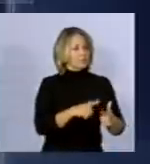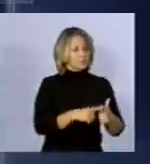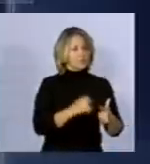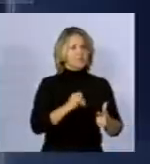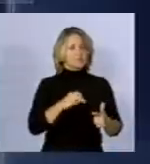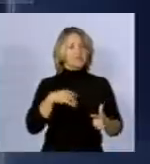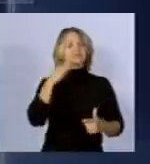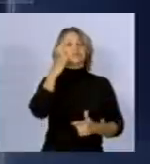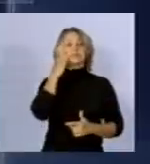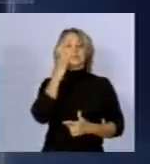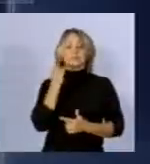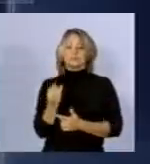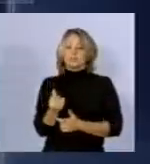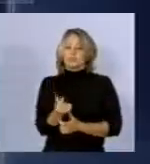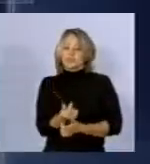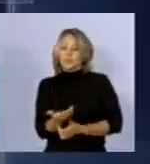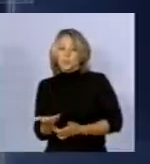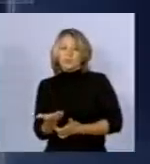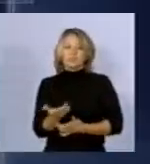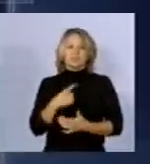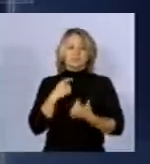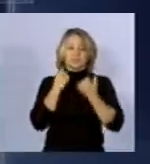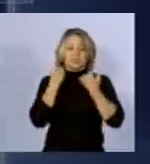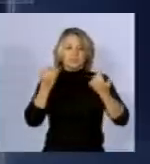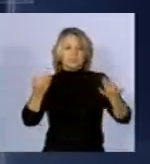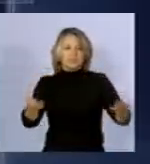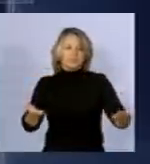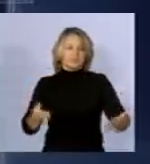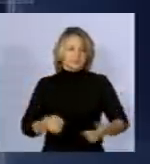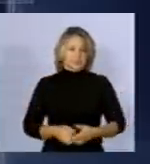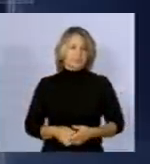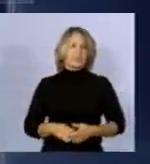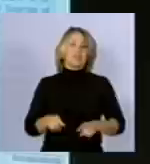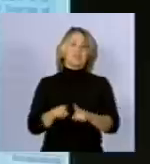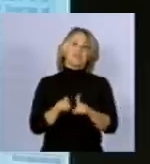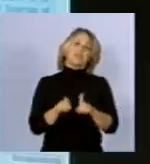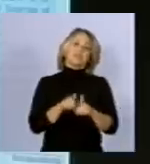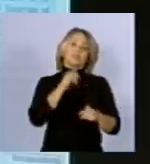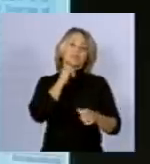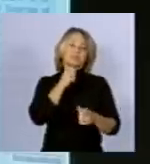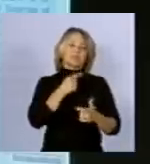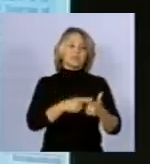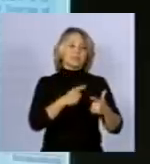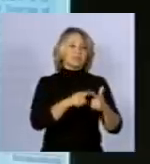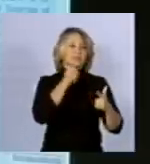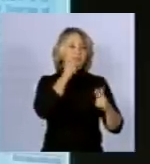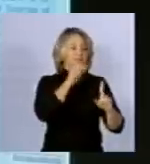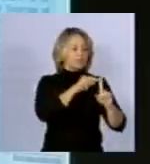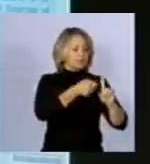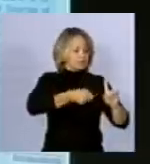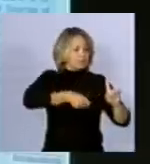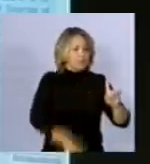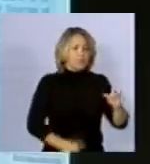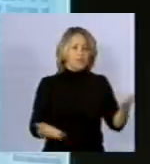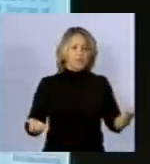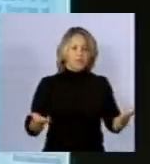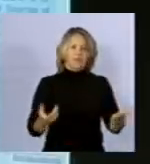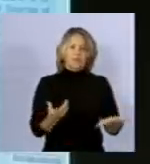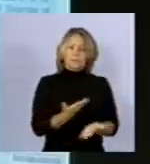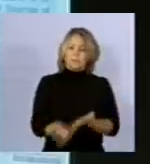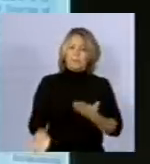gente tá tratando aqui de de disposição eh relatos de aborto de de eh